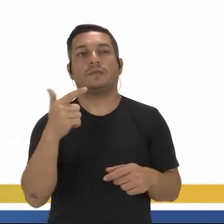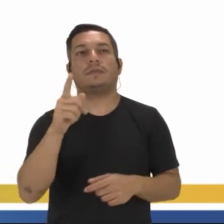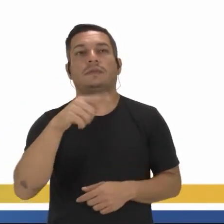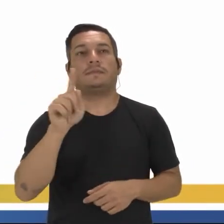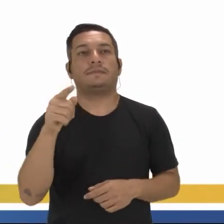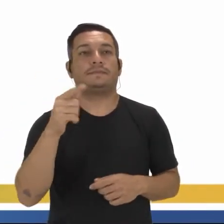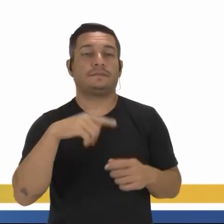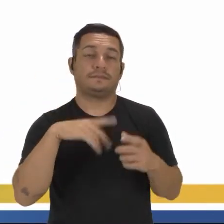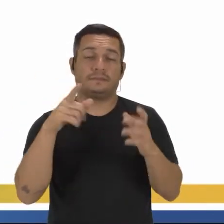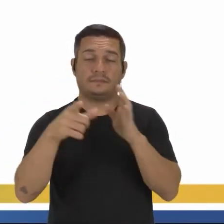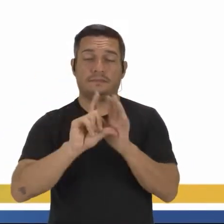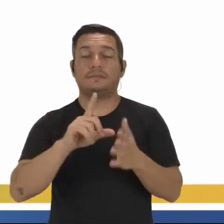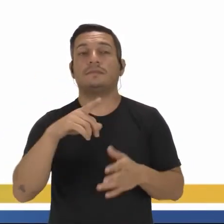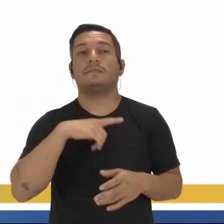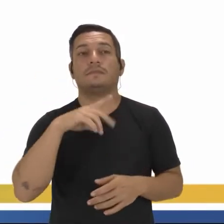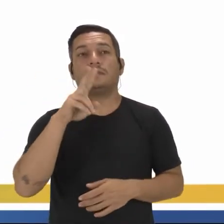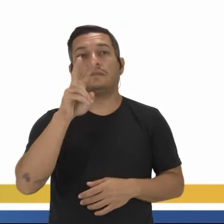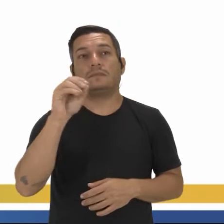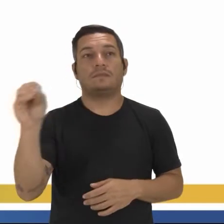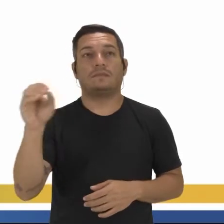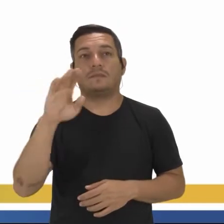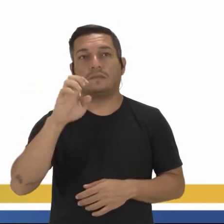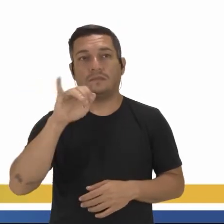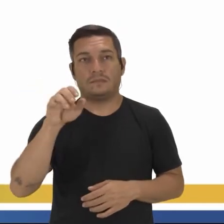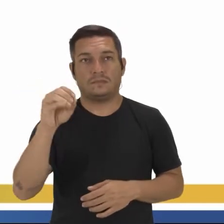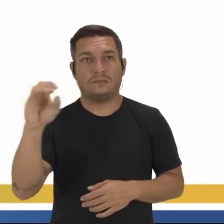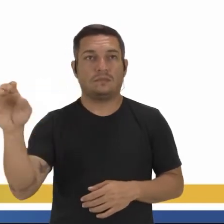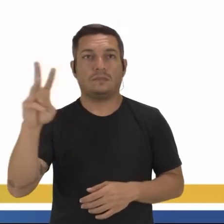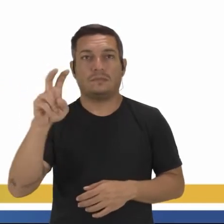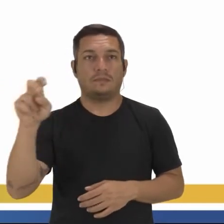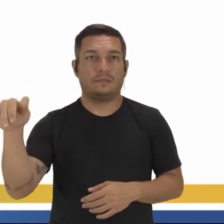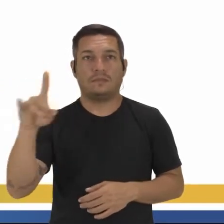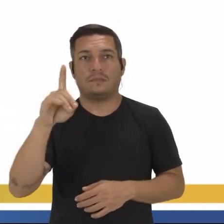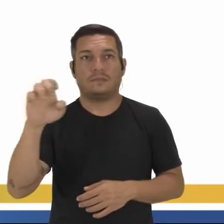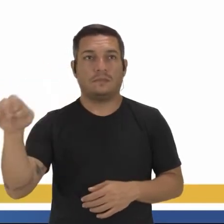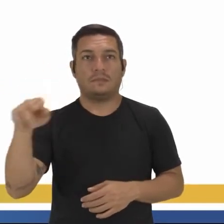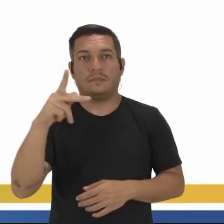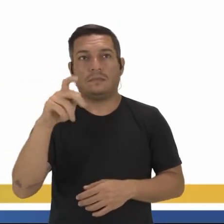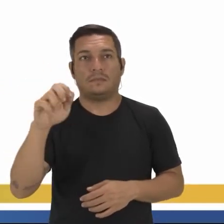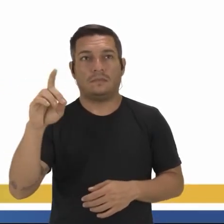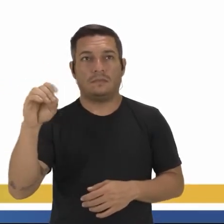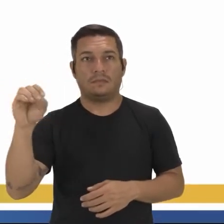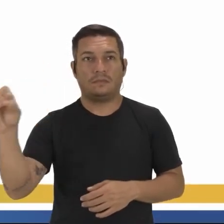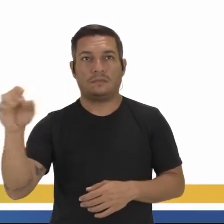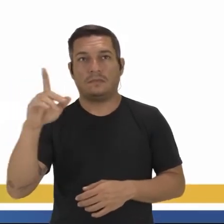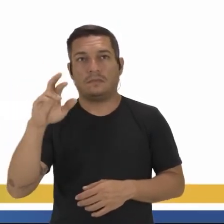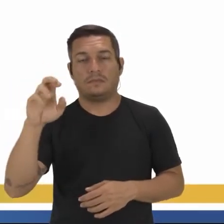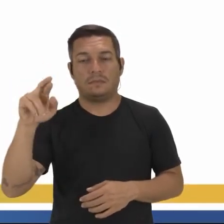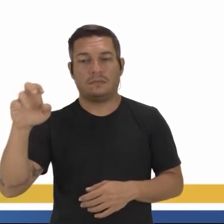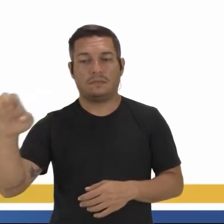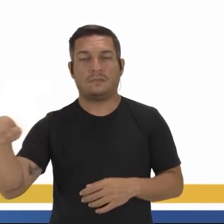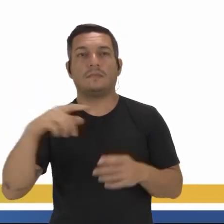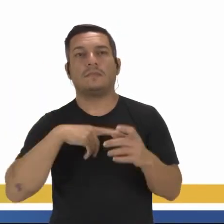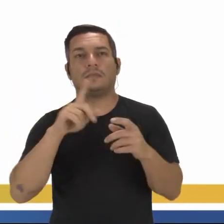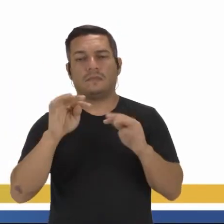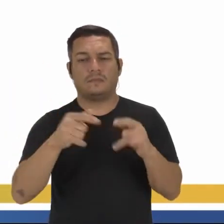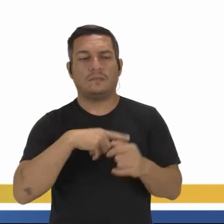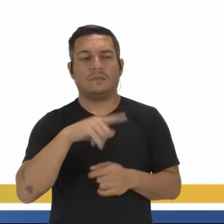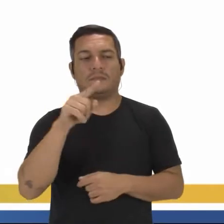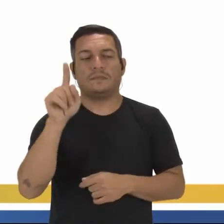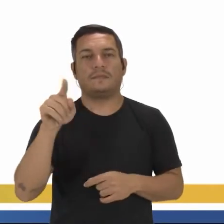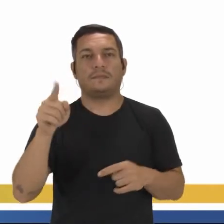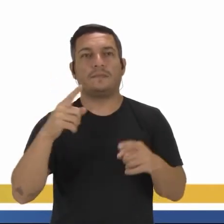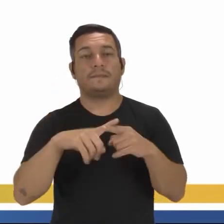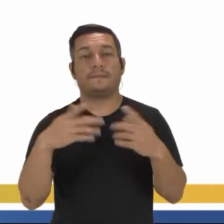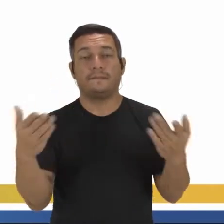acentos. Antes, nós tínhamos vou, enjoo, vem, deem, perdoe, creem, todos acentuados.